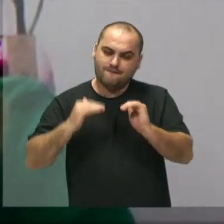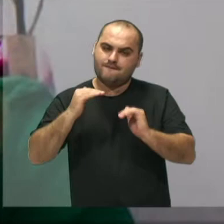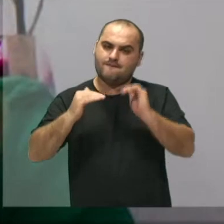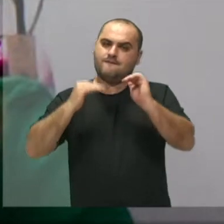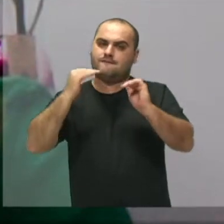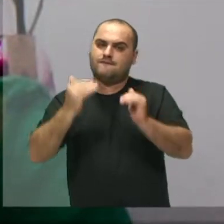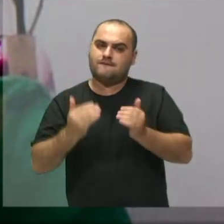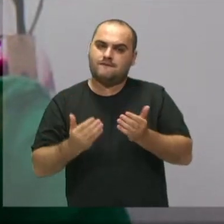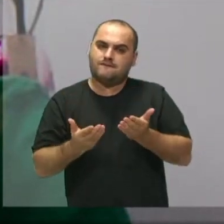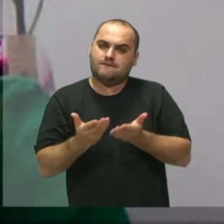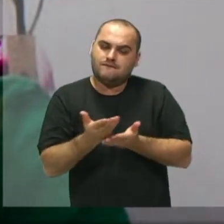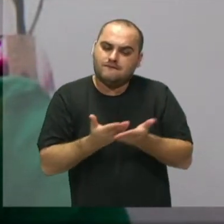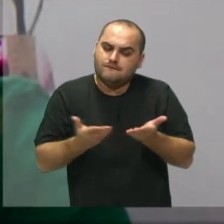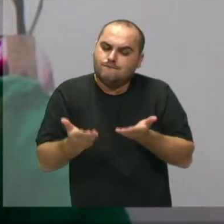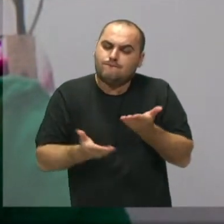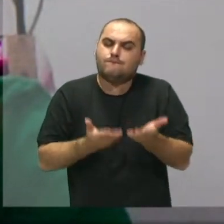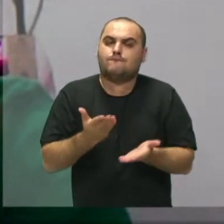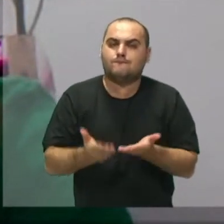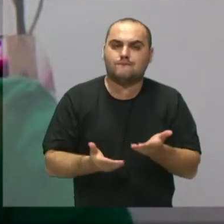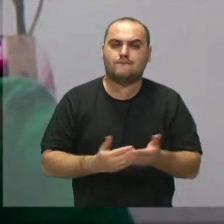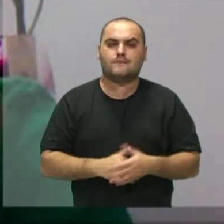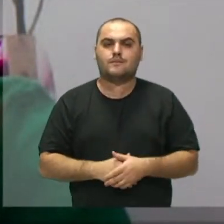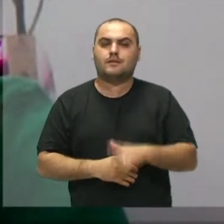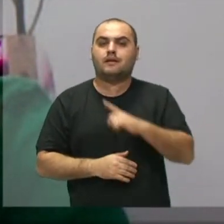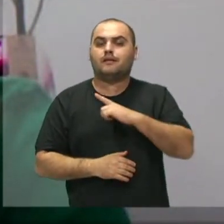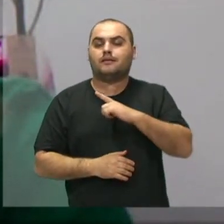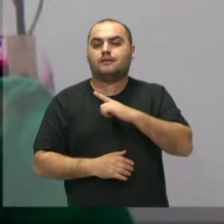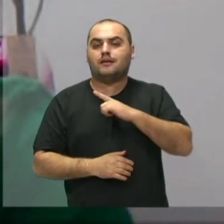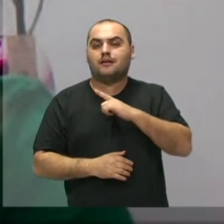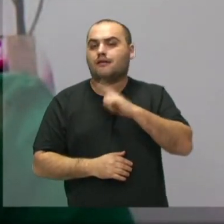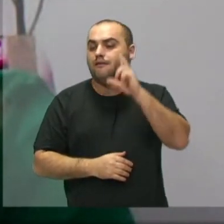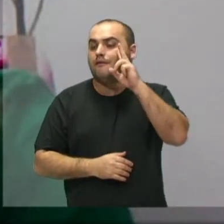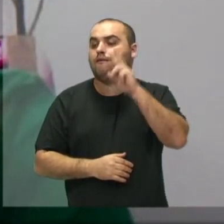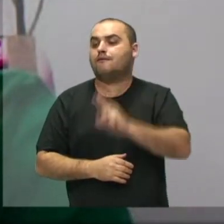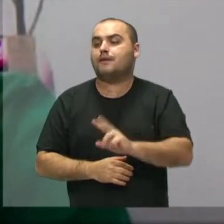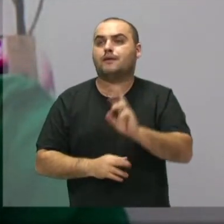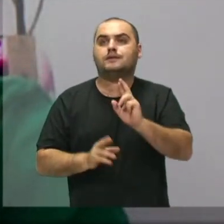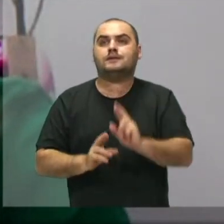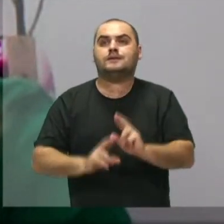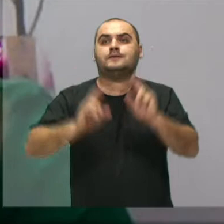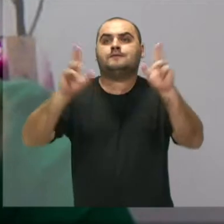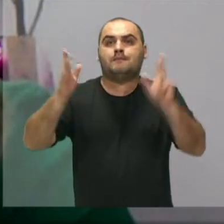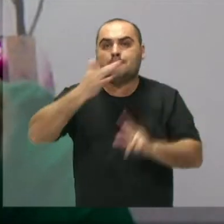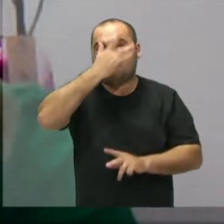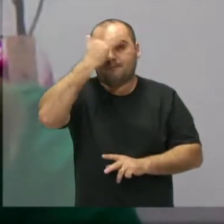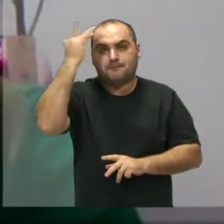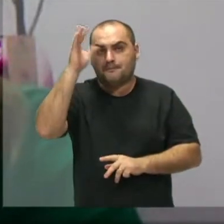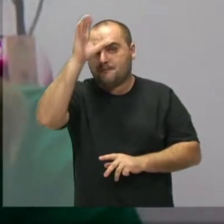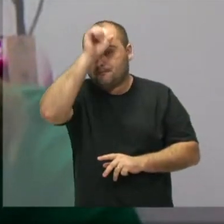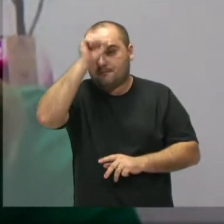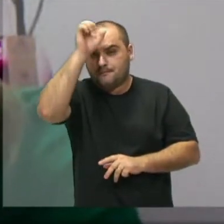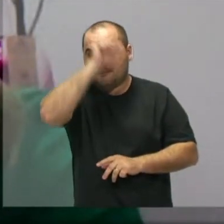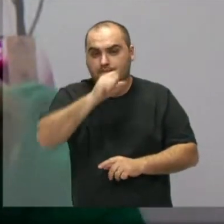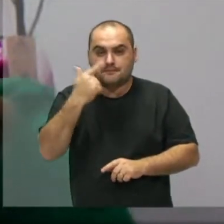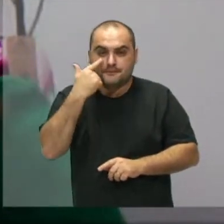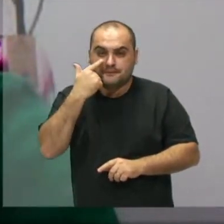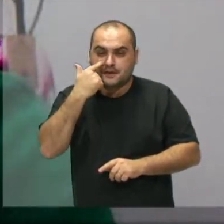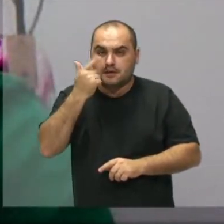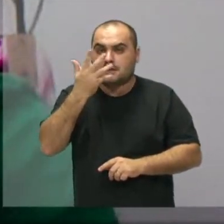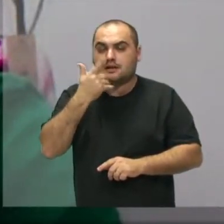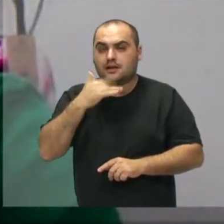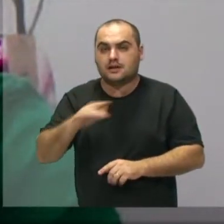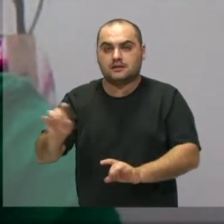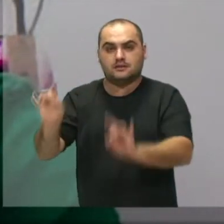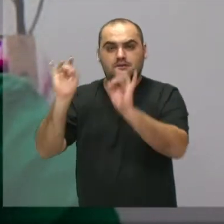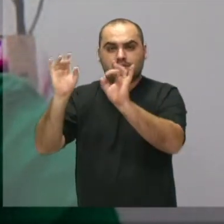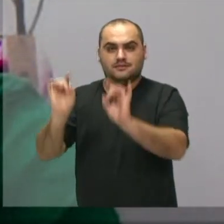que tenha um olhar, que as pessoas aprendam a olhar para a criança especial da mesma forma